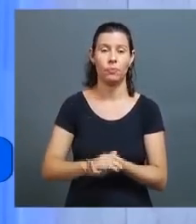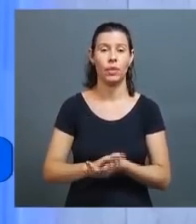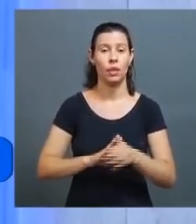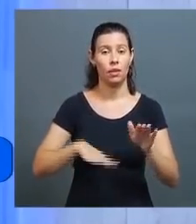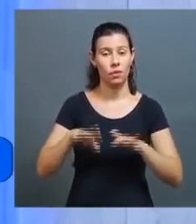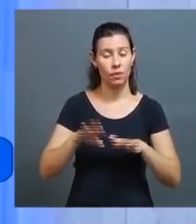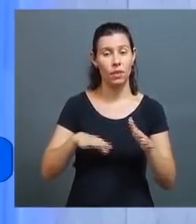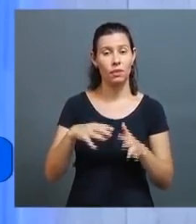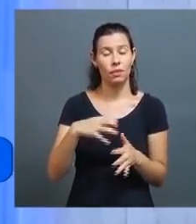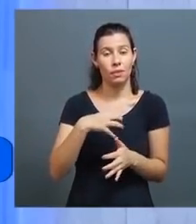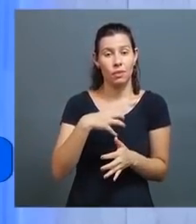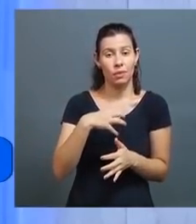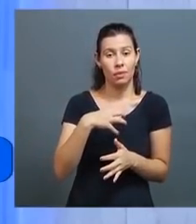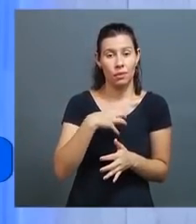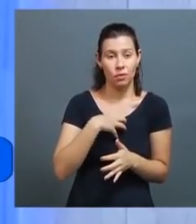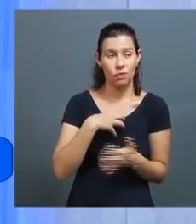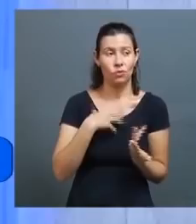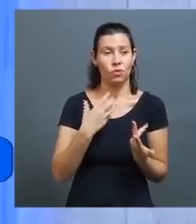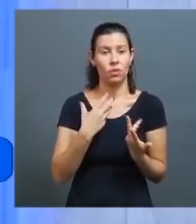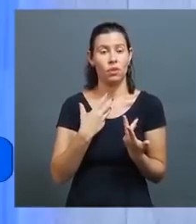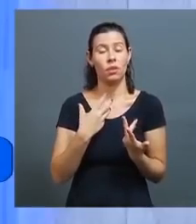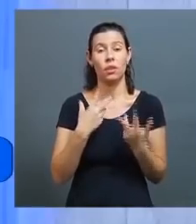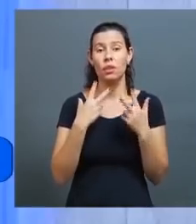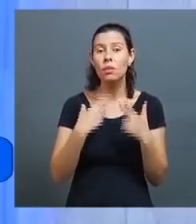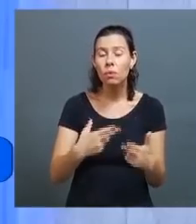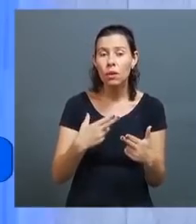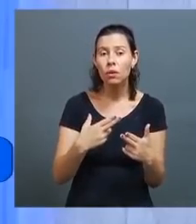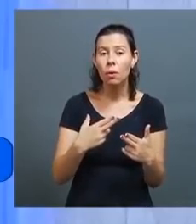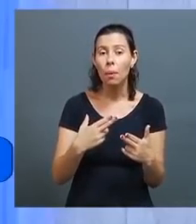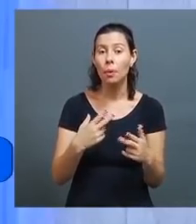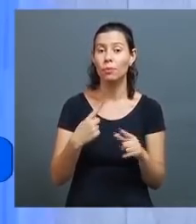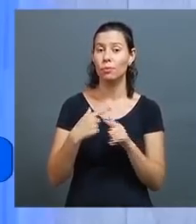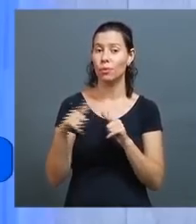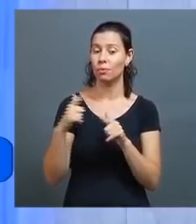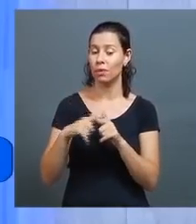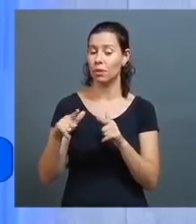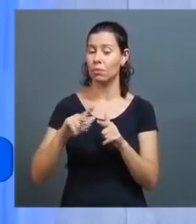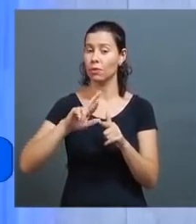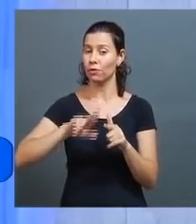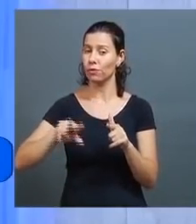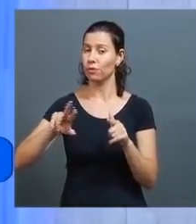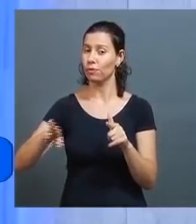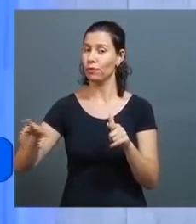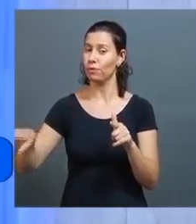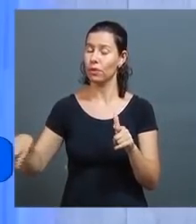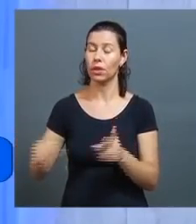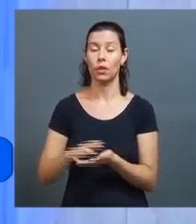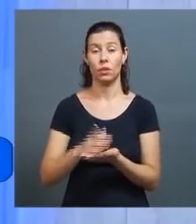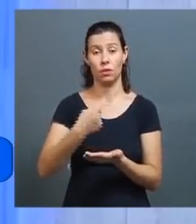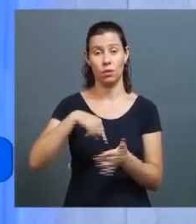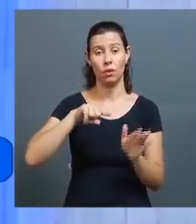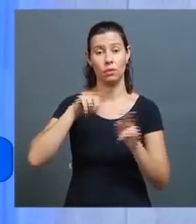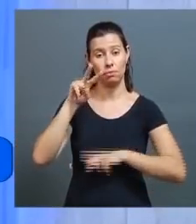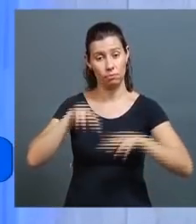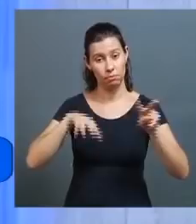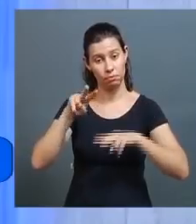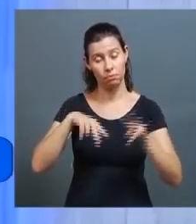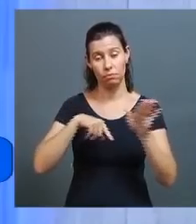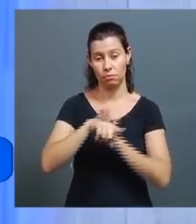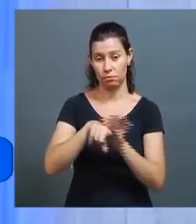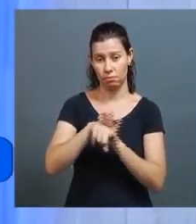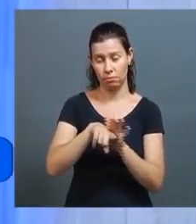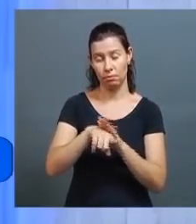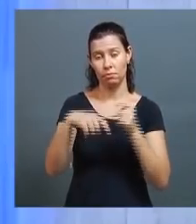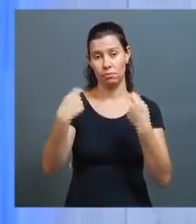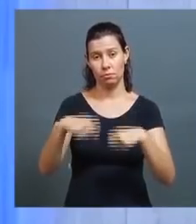os mesmos sintomas, mas as causas, elas são distintas. Então a gente precisa investigar. Eu sempre digo, investigar